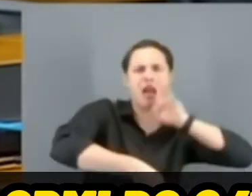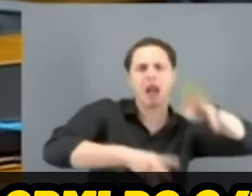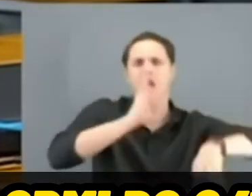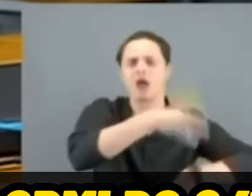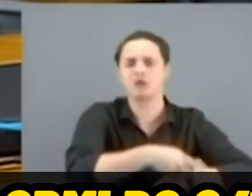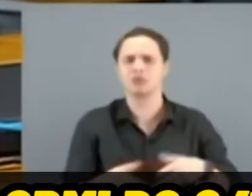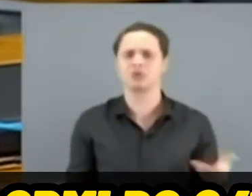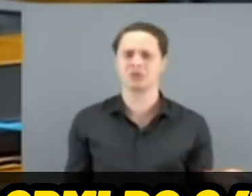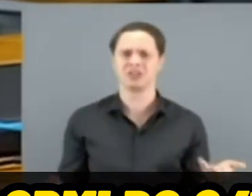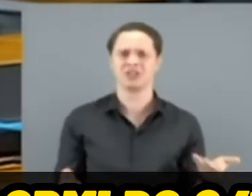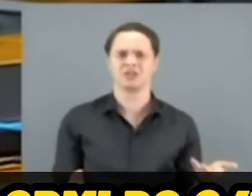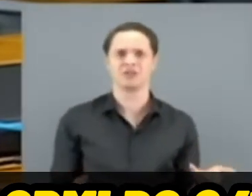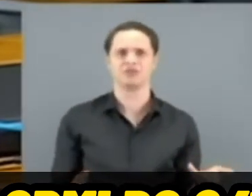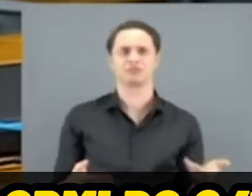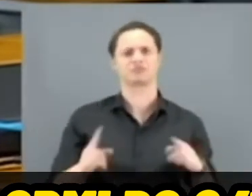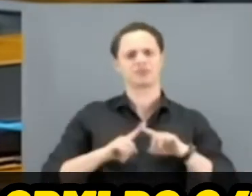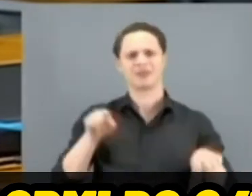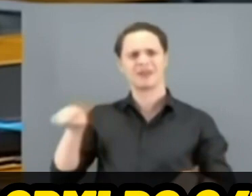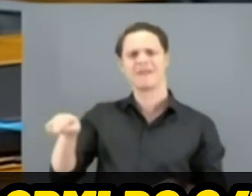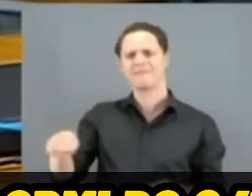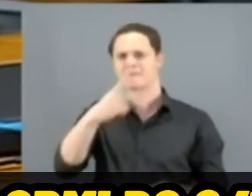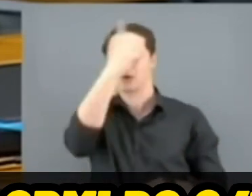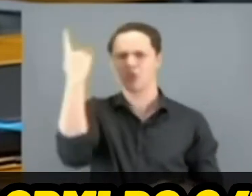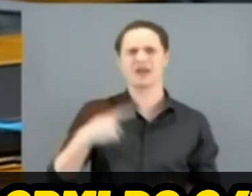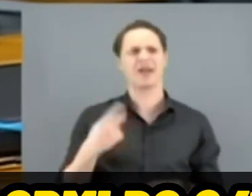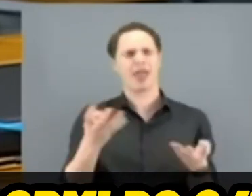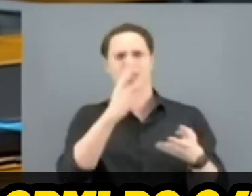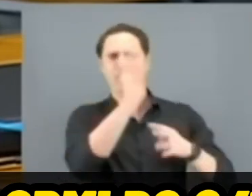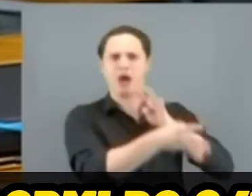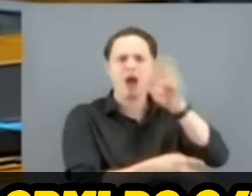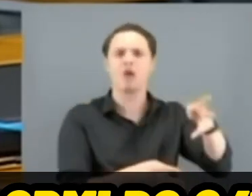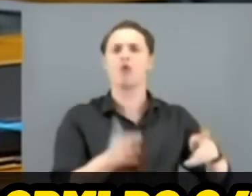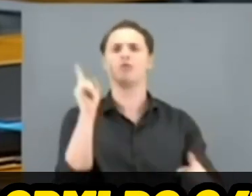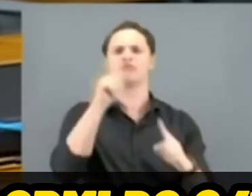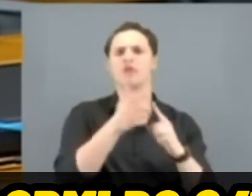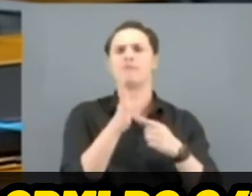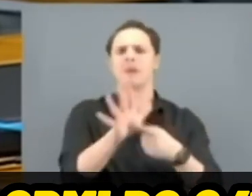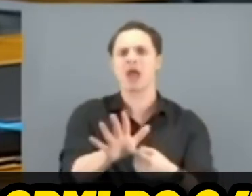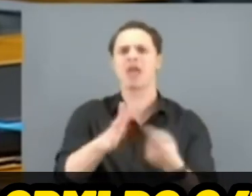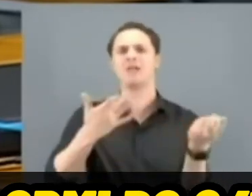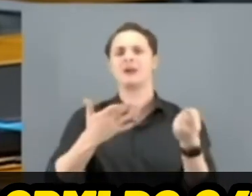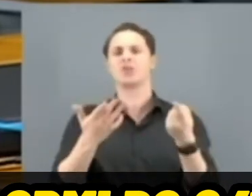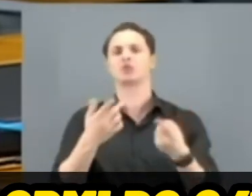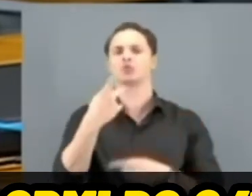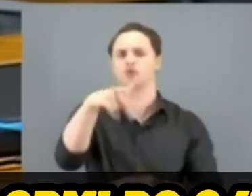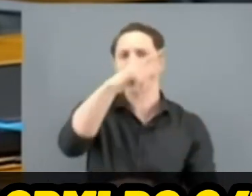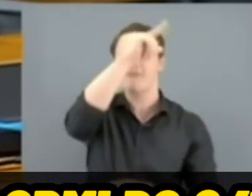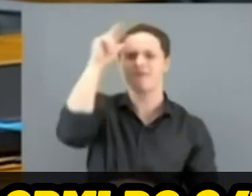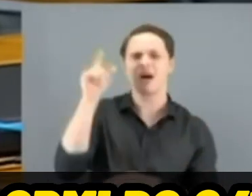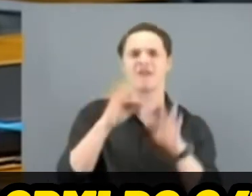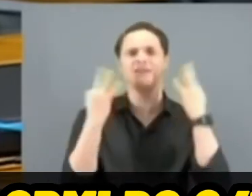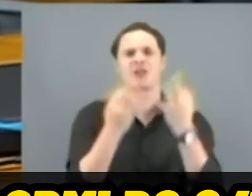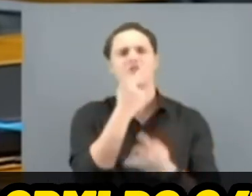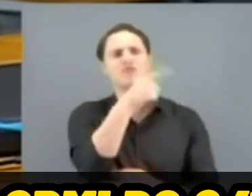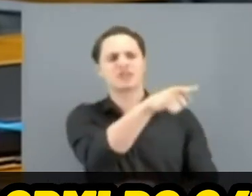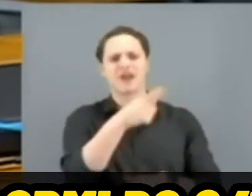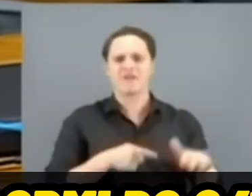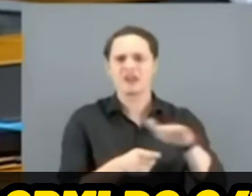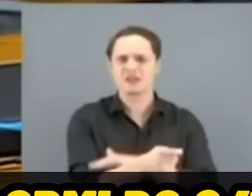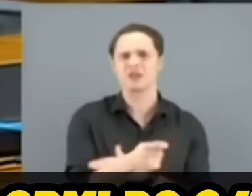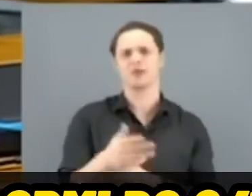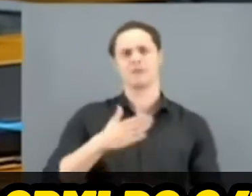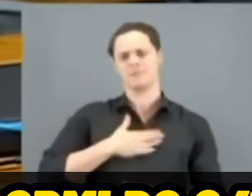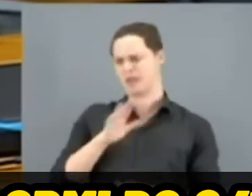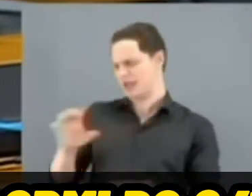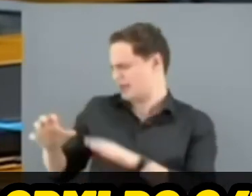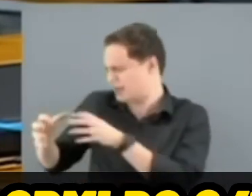ficar falando de mim, de vídeo, mas querem ficar fazendo vídeo com o senhor, pra poder expor a sua família, falar que o senhor foi financiador de terroristas. Pra mim, esquerda, não